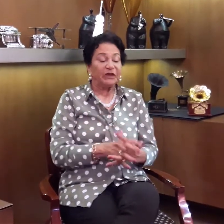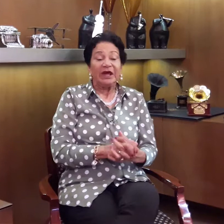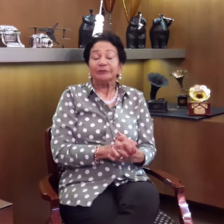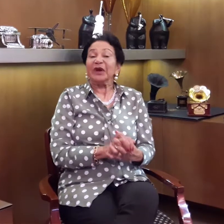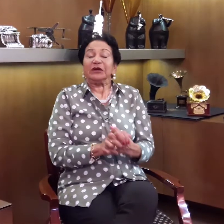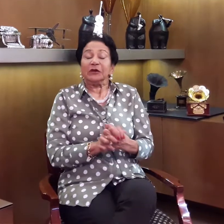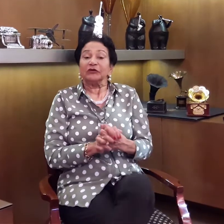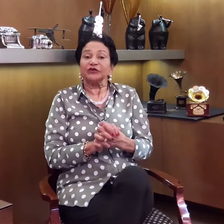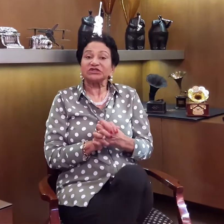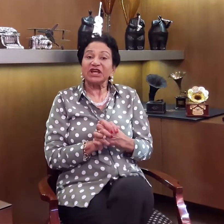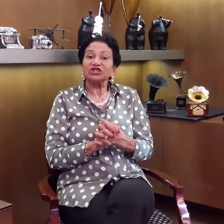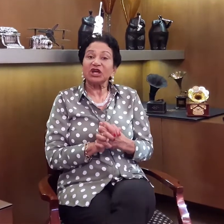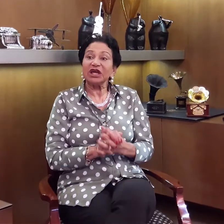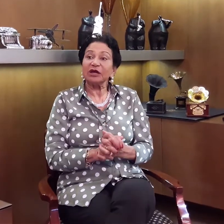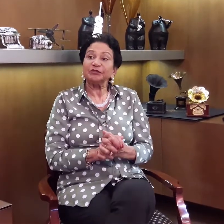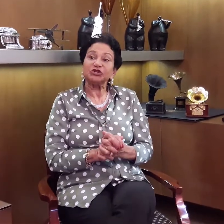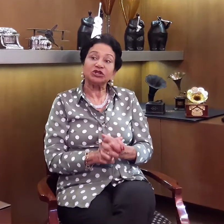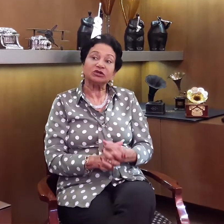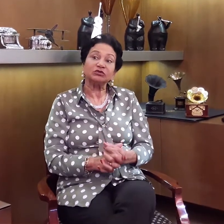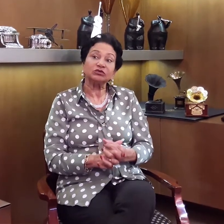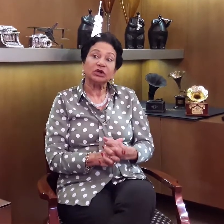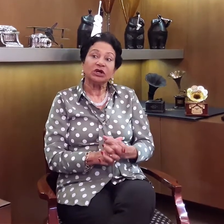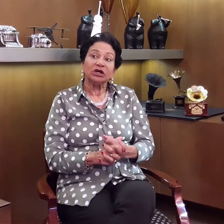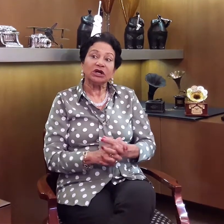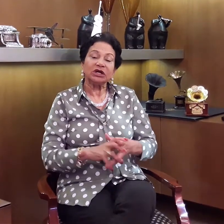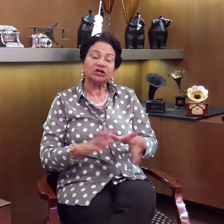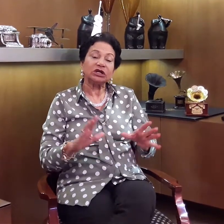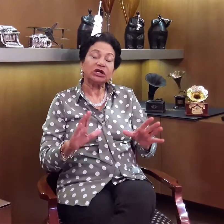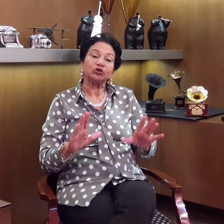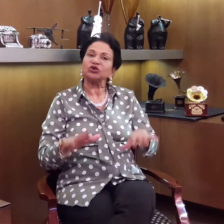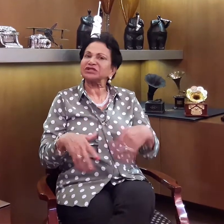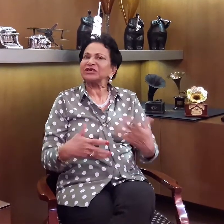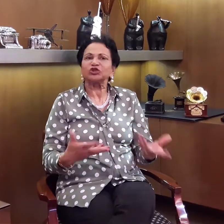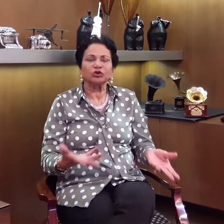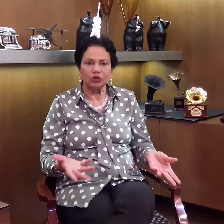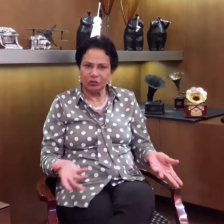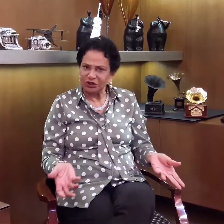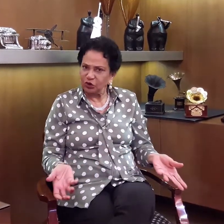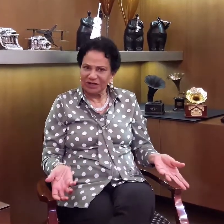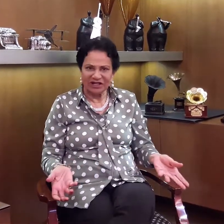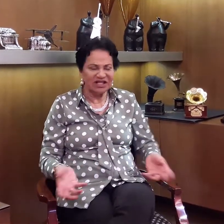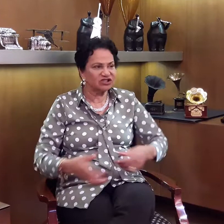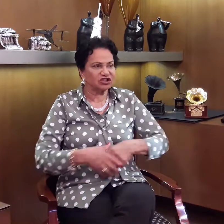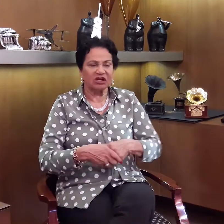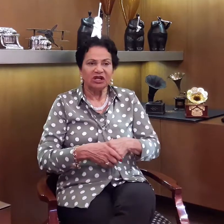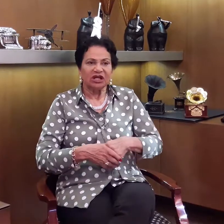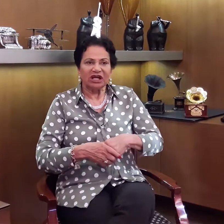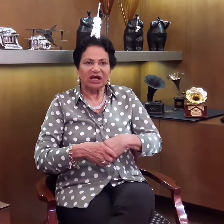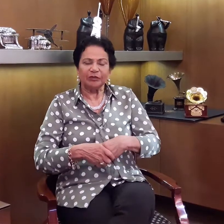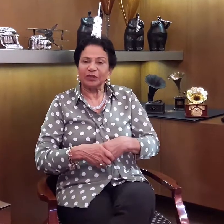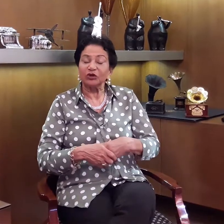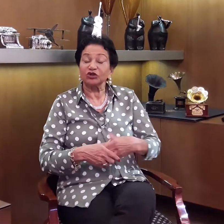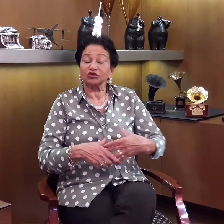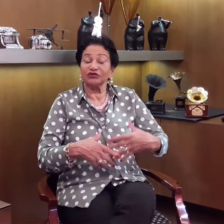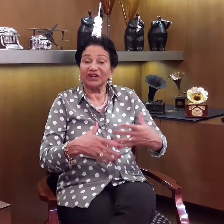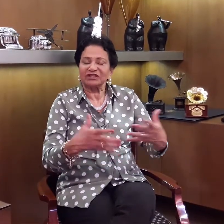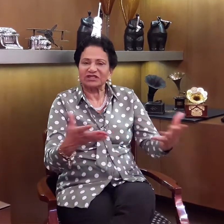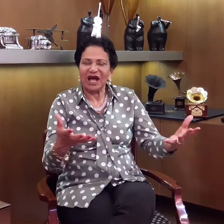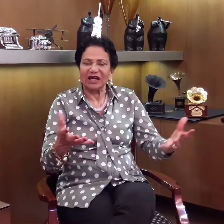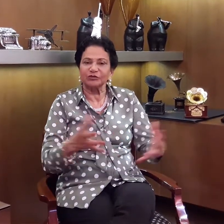mesmo. Bem, vocês pediram que eu trouxesse uma jornalista para